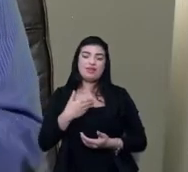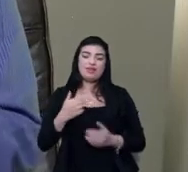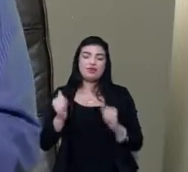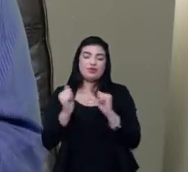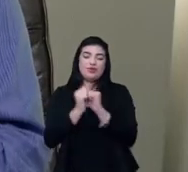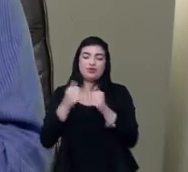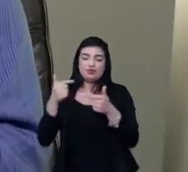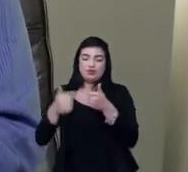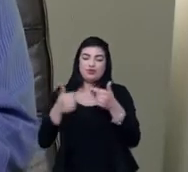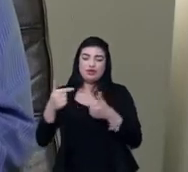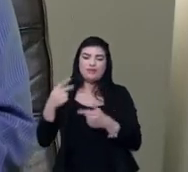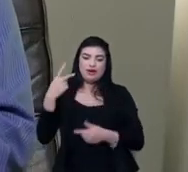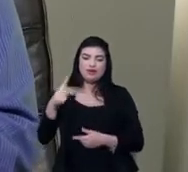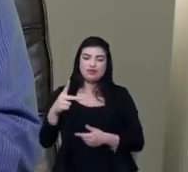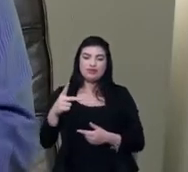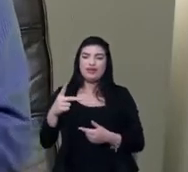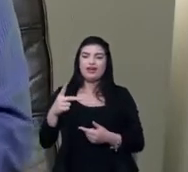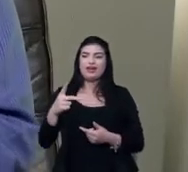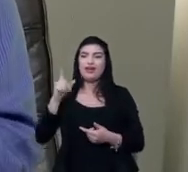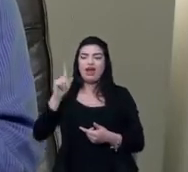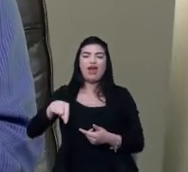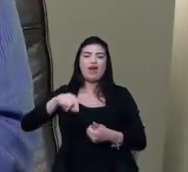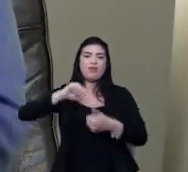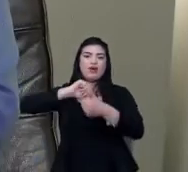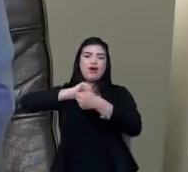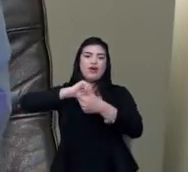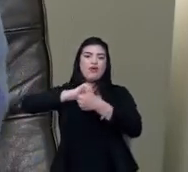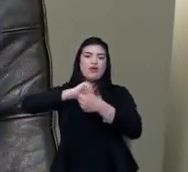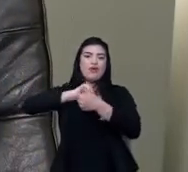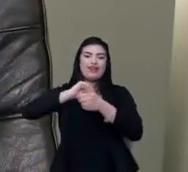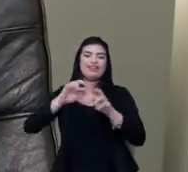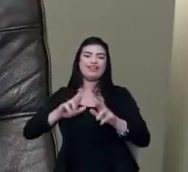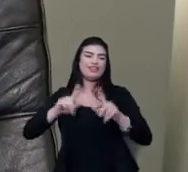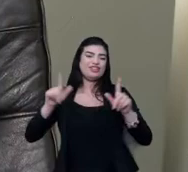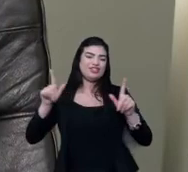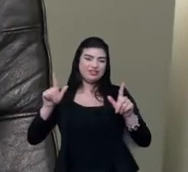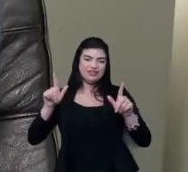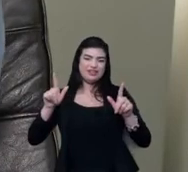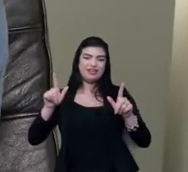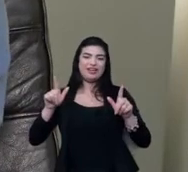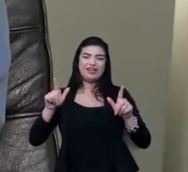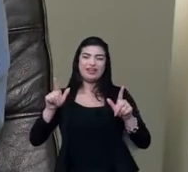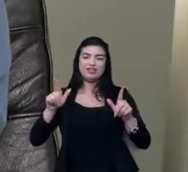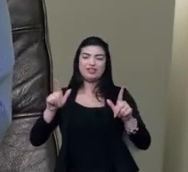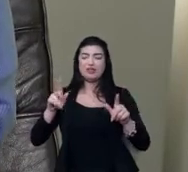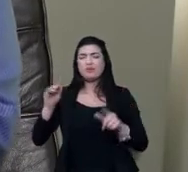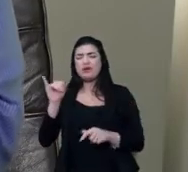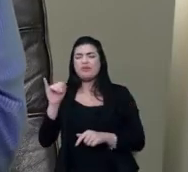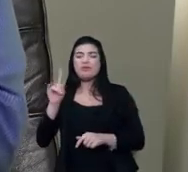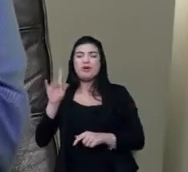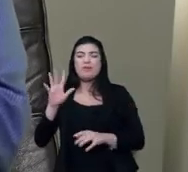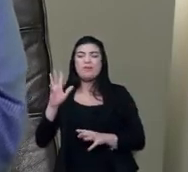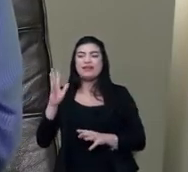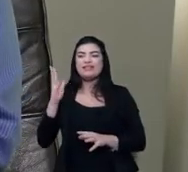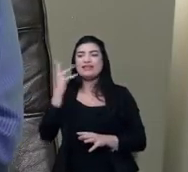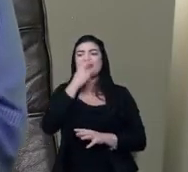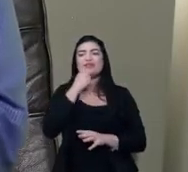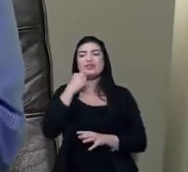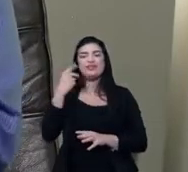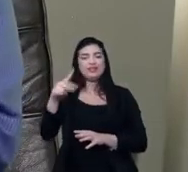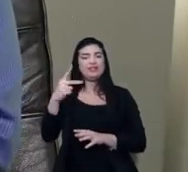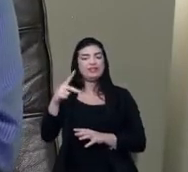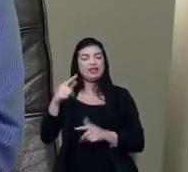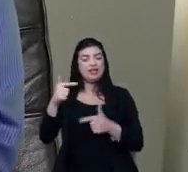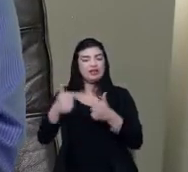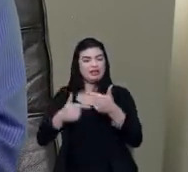é de uma qualidade que eu acredito, assim, diferenciada, não por ser irmão, mas pela beleza do trabalho e